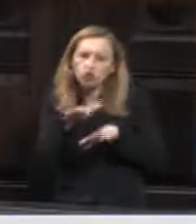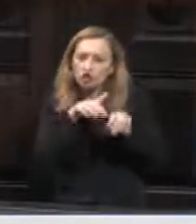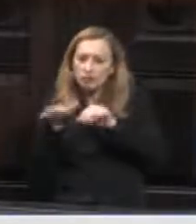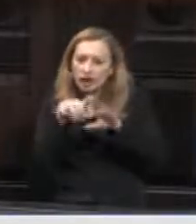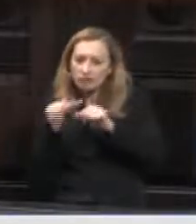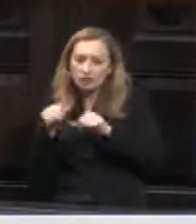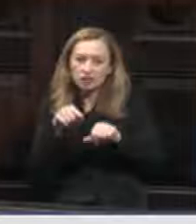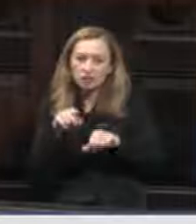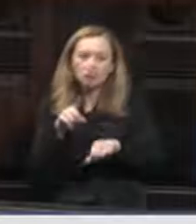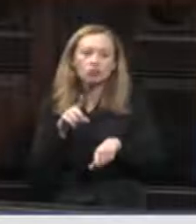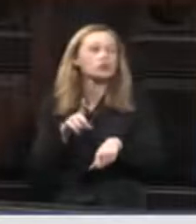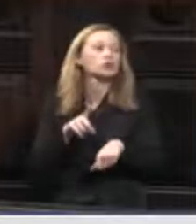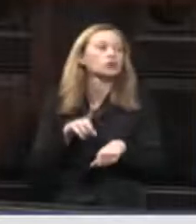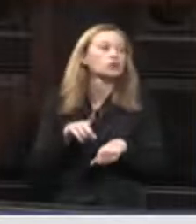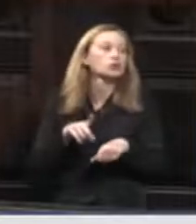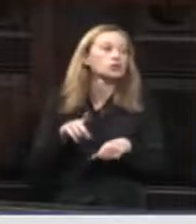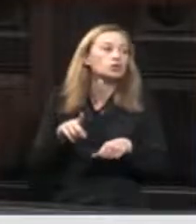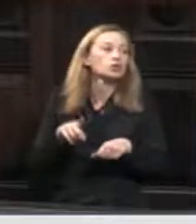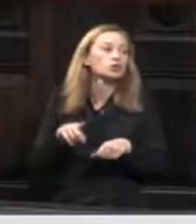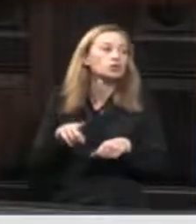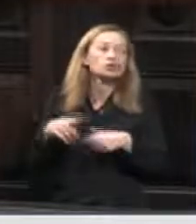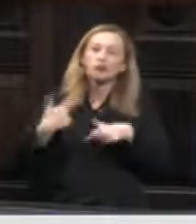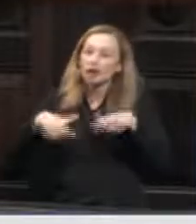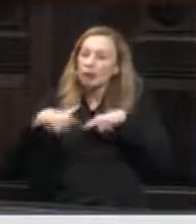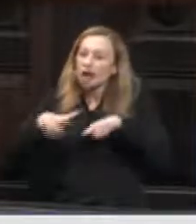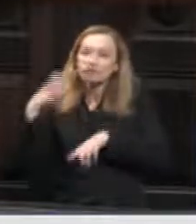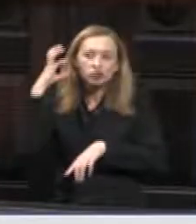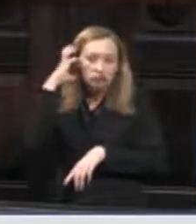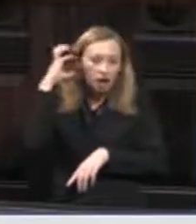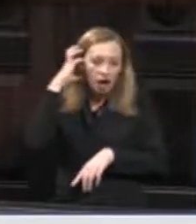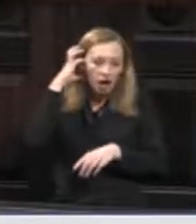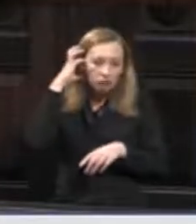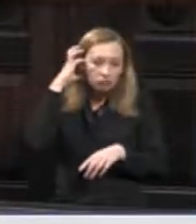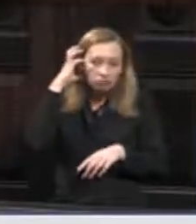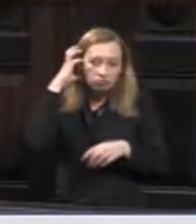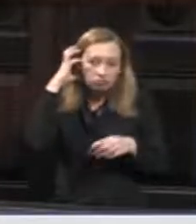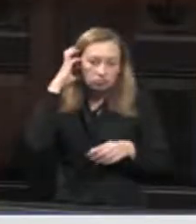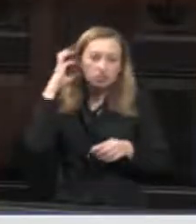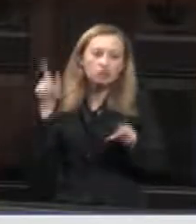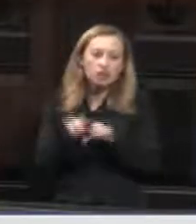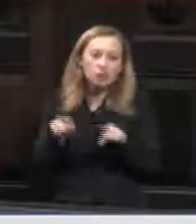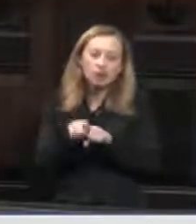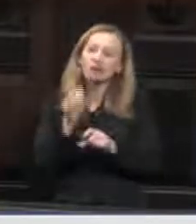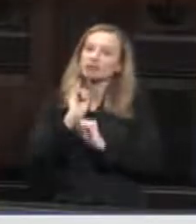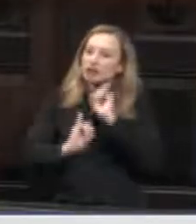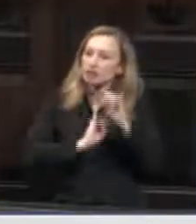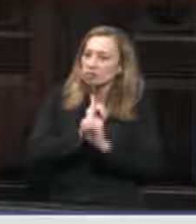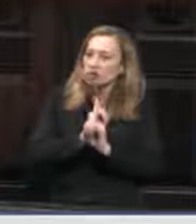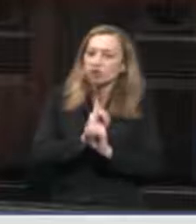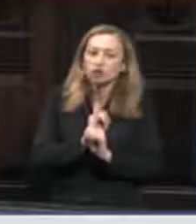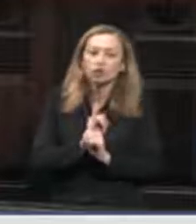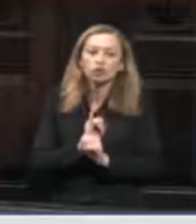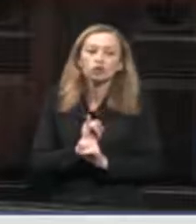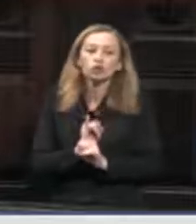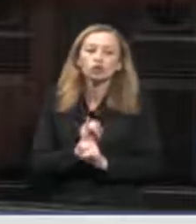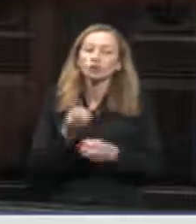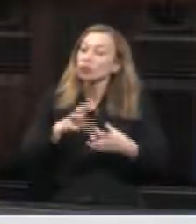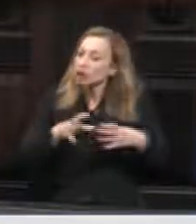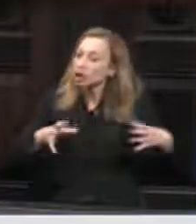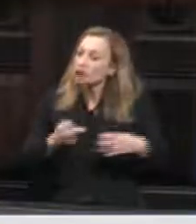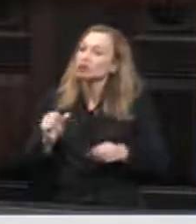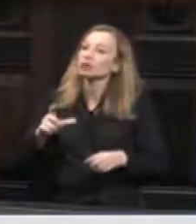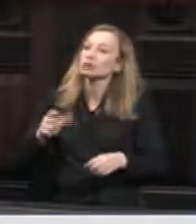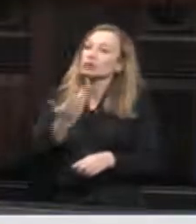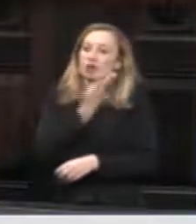programas de rádio, televisão e pela internet, da grande discriminação que